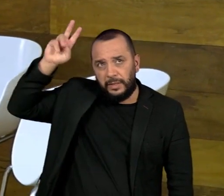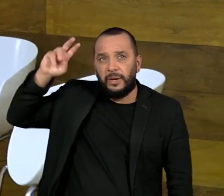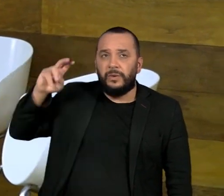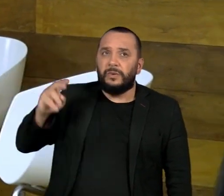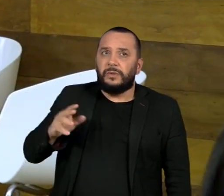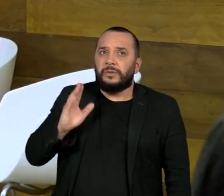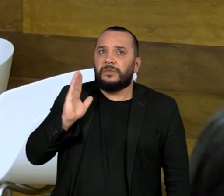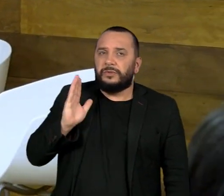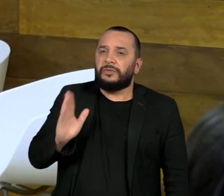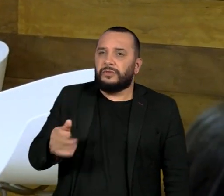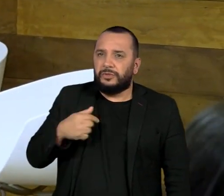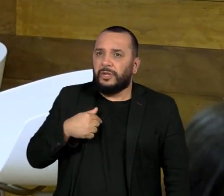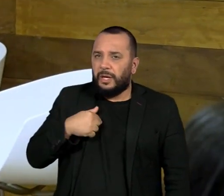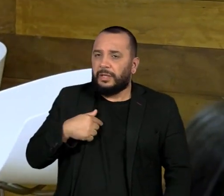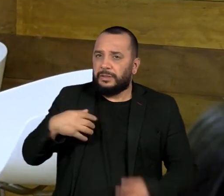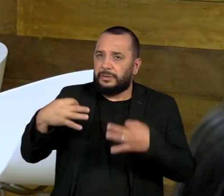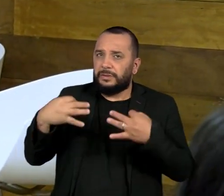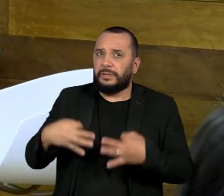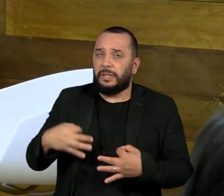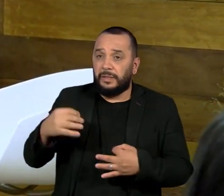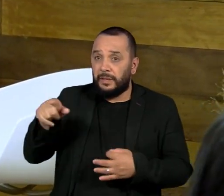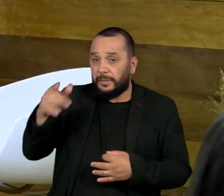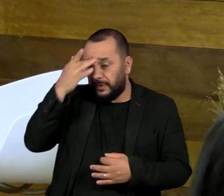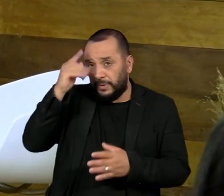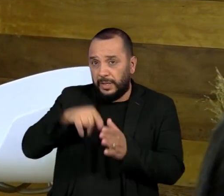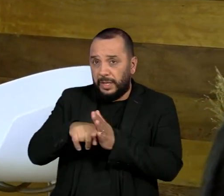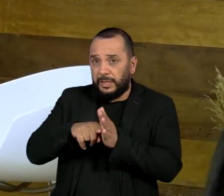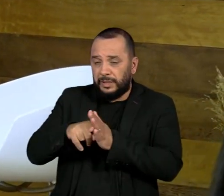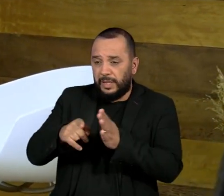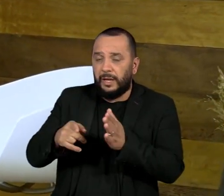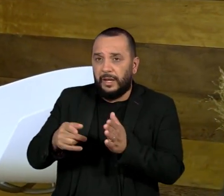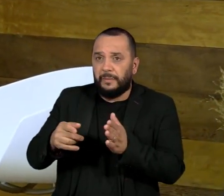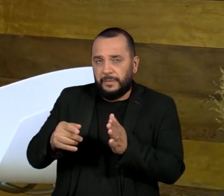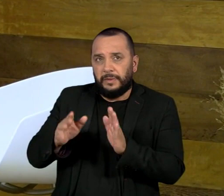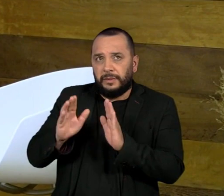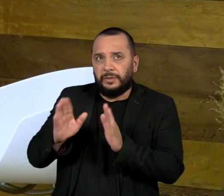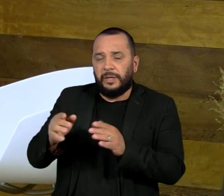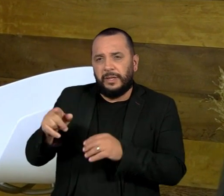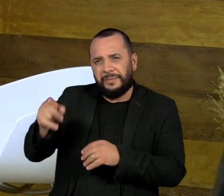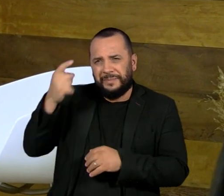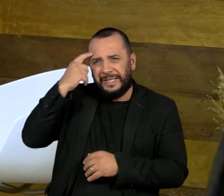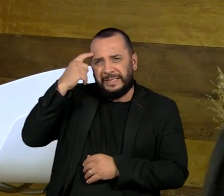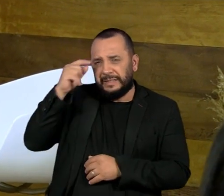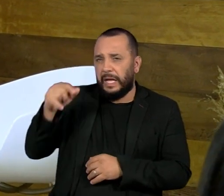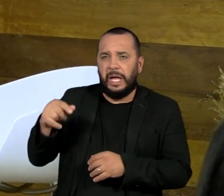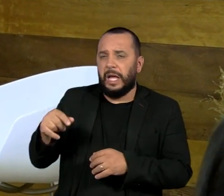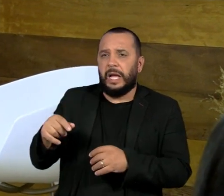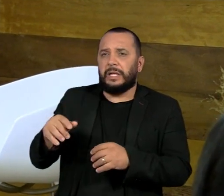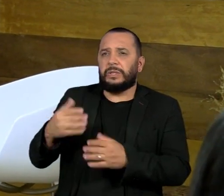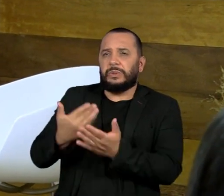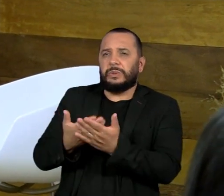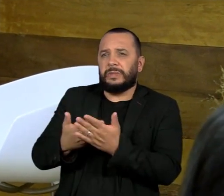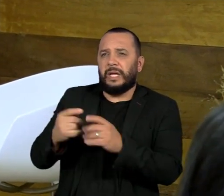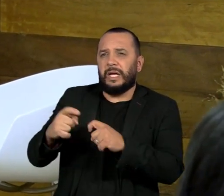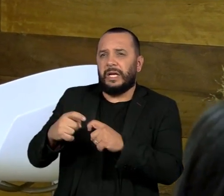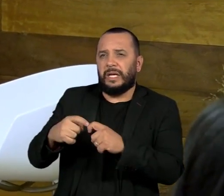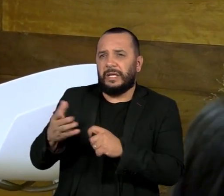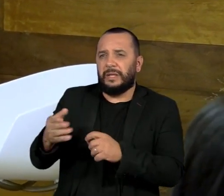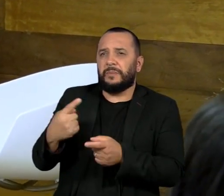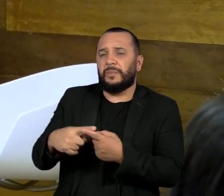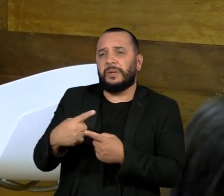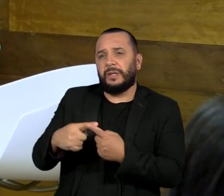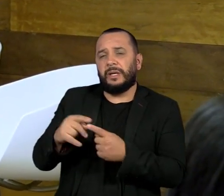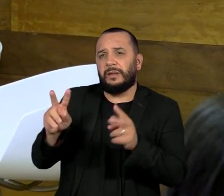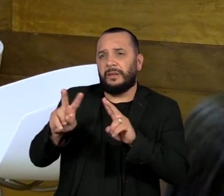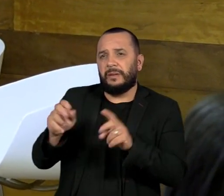do papel direitinho. E a pessoa que estava aplicando o teste me falar que era melhor eu repensar aquilo. Por conta da minha situação